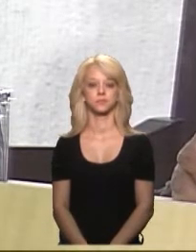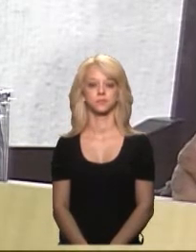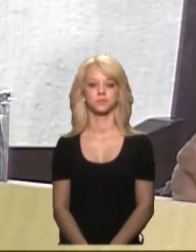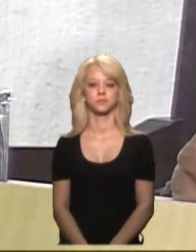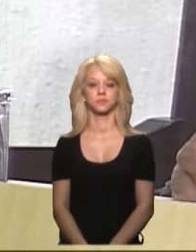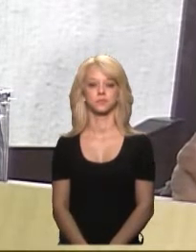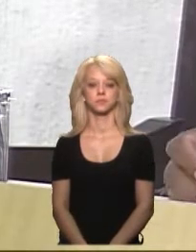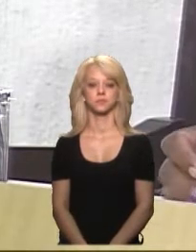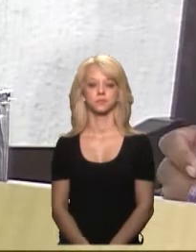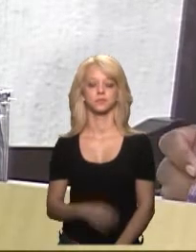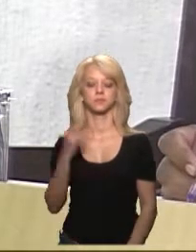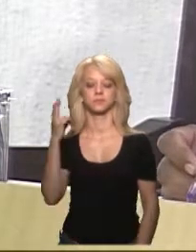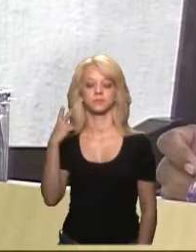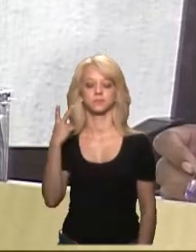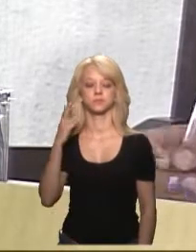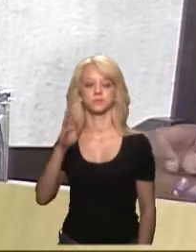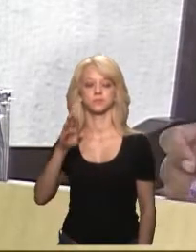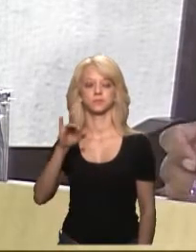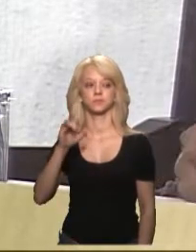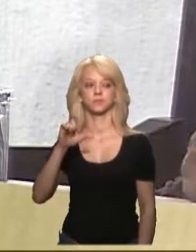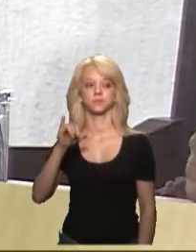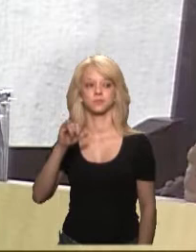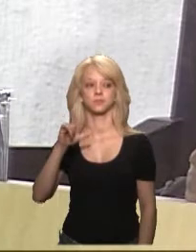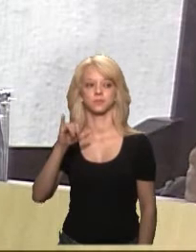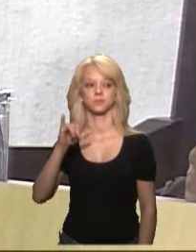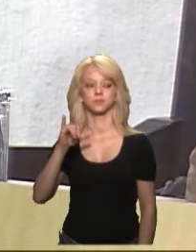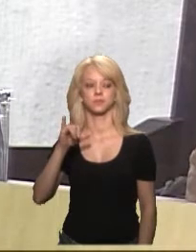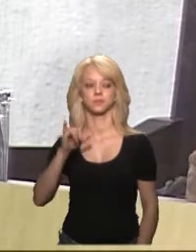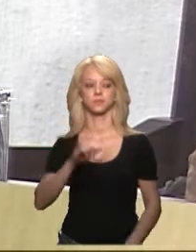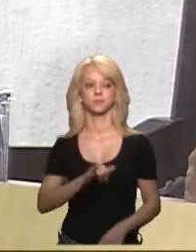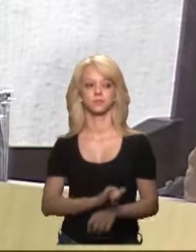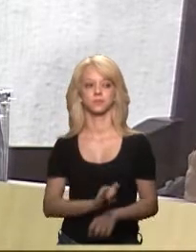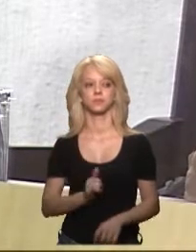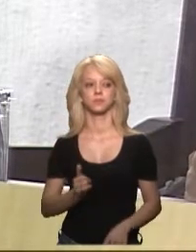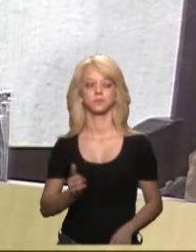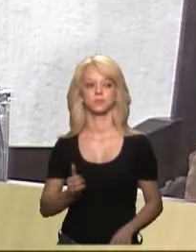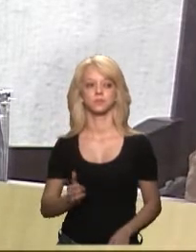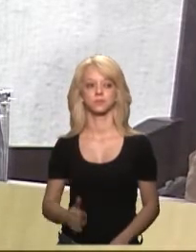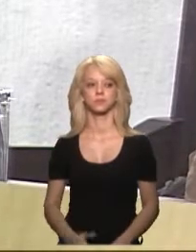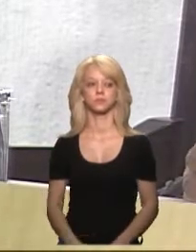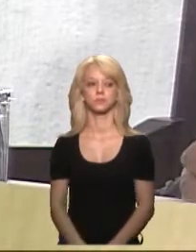Ausente. Vereador Neneca. Presente.